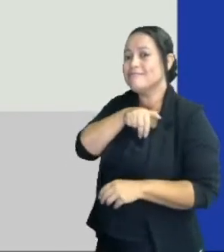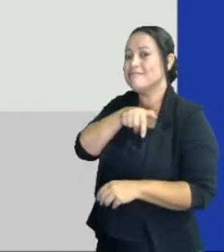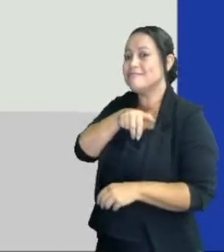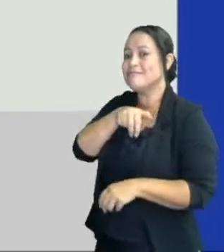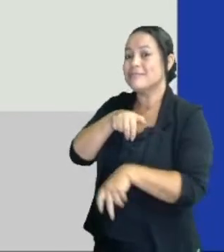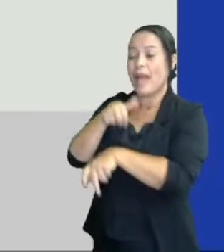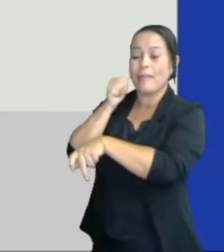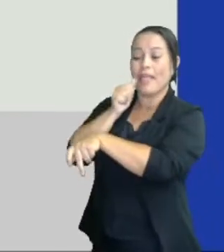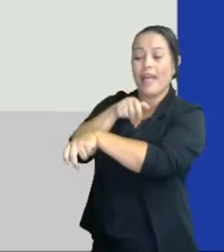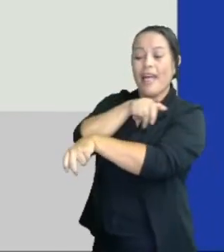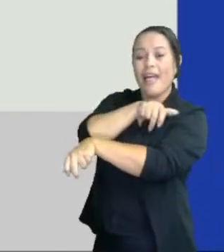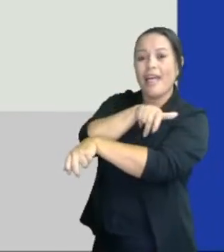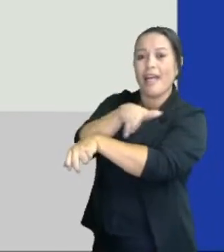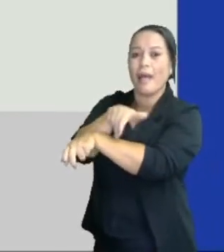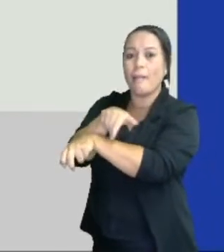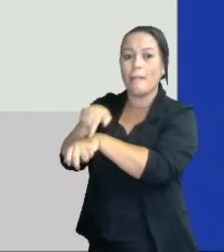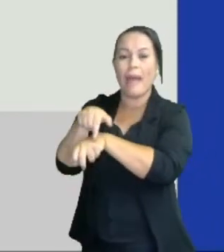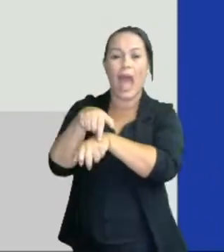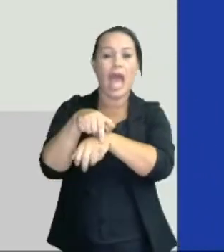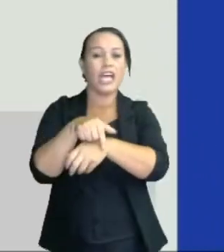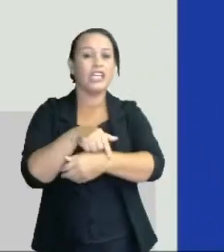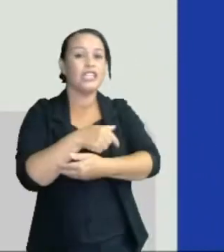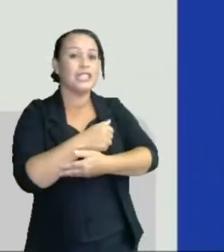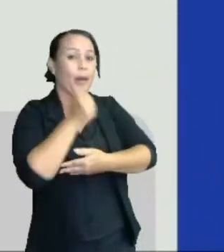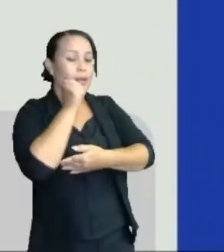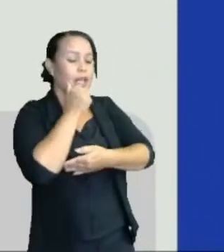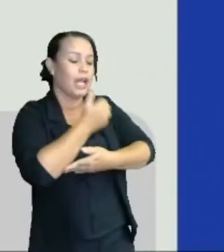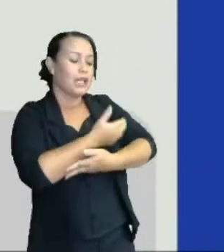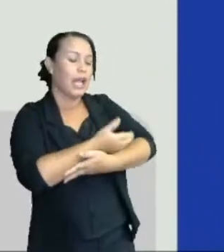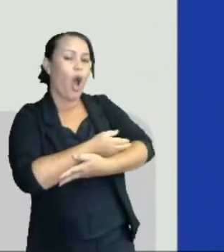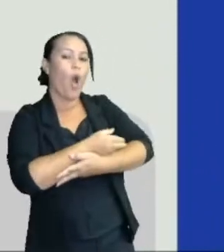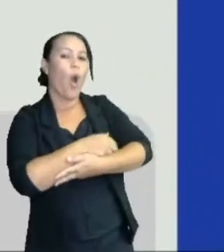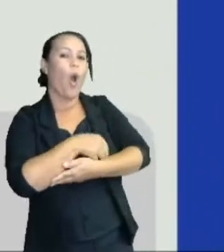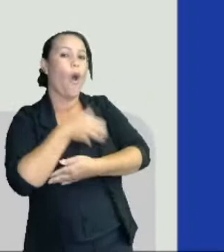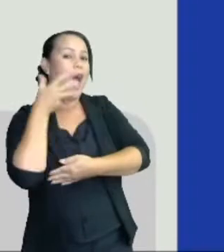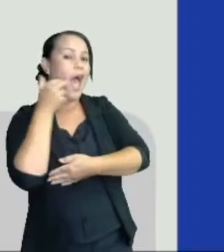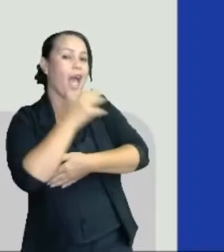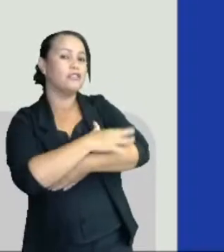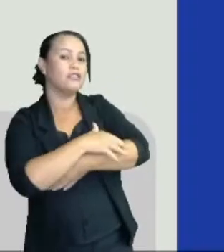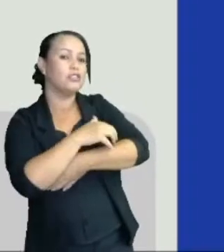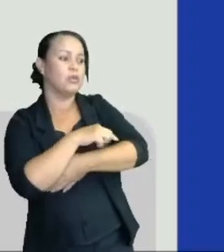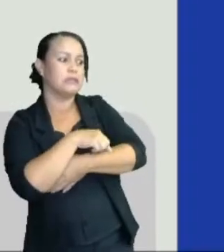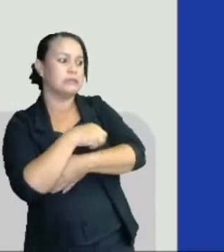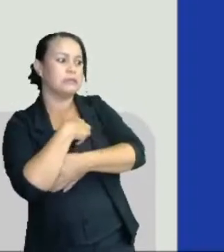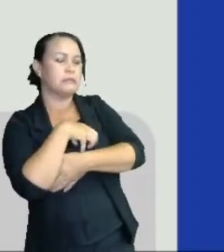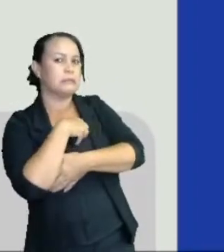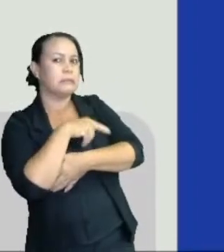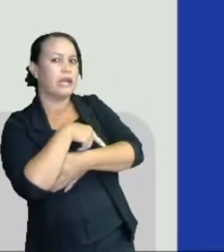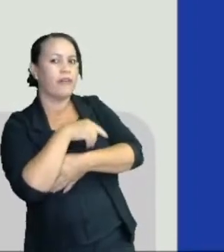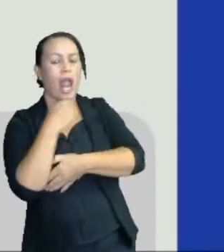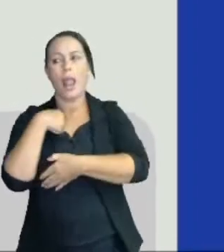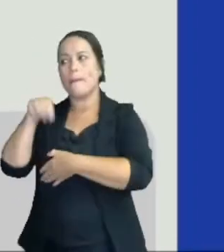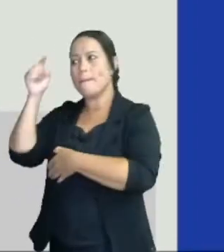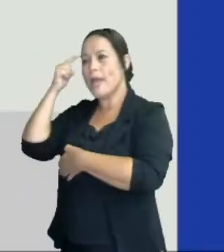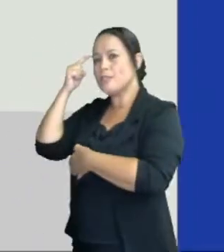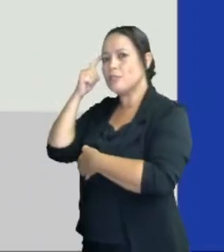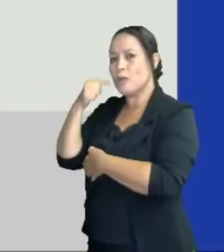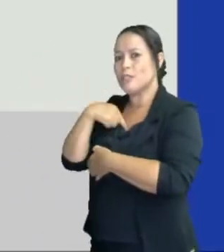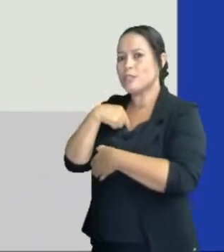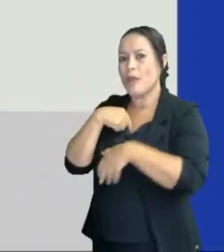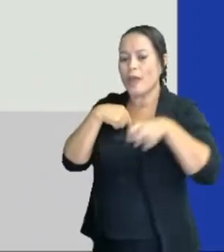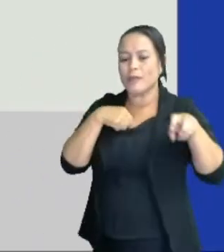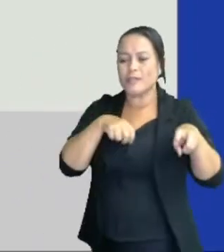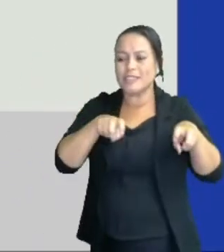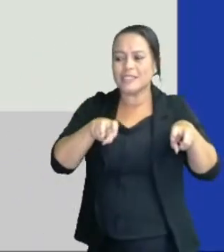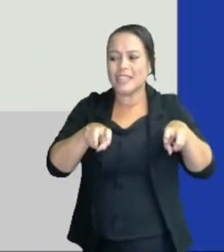Magali, mas o gatinho que está no colo de Magali não permite. E ele pensou, agora é só me